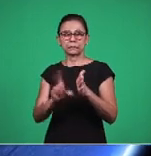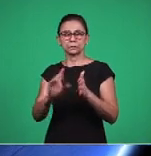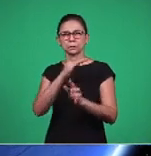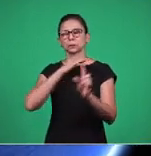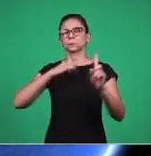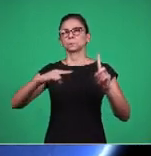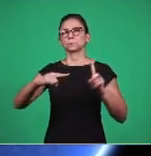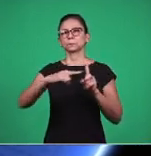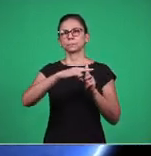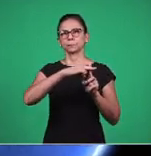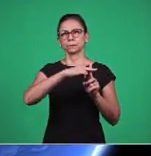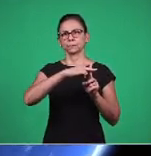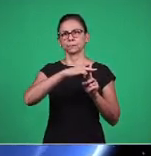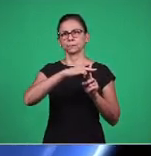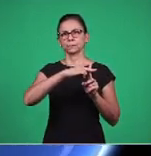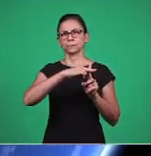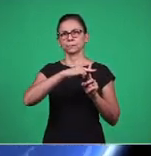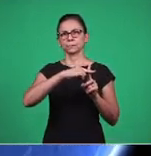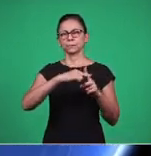na cruz do Calvário.